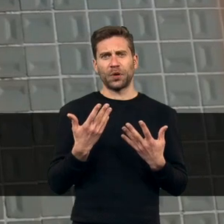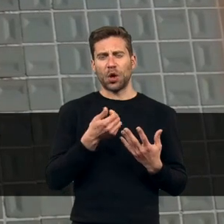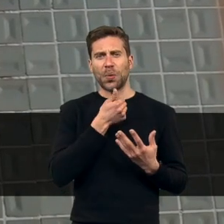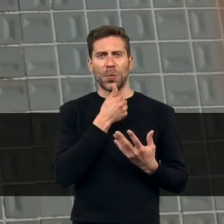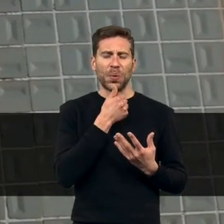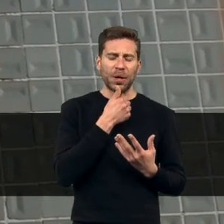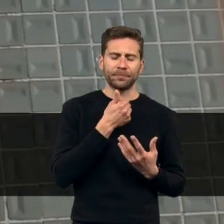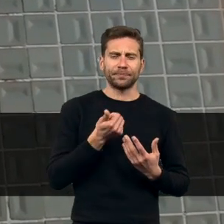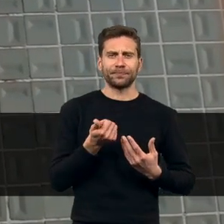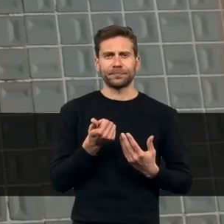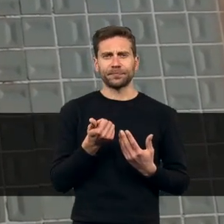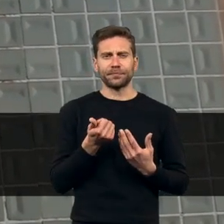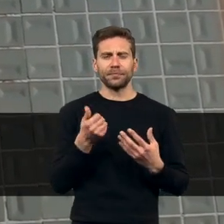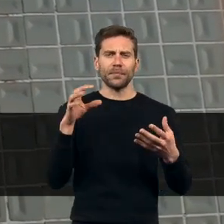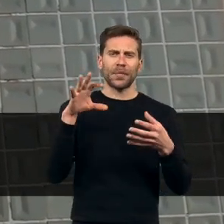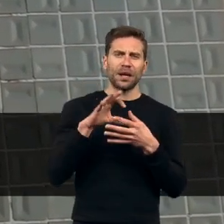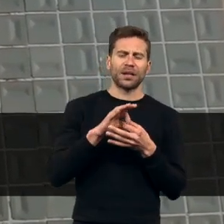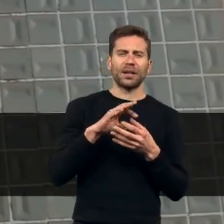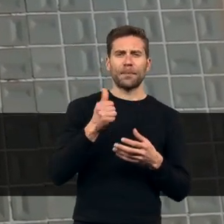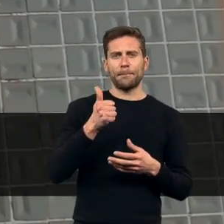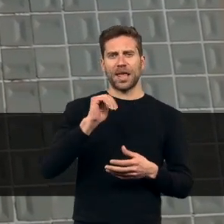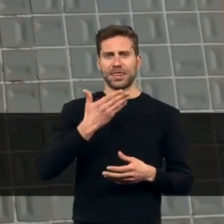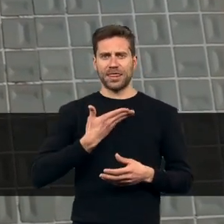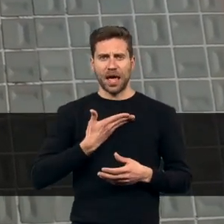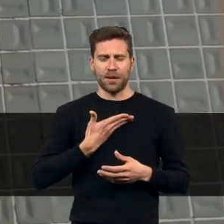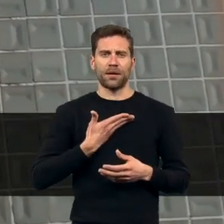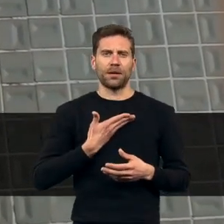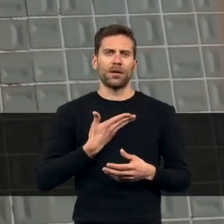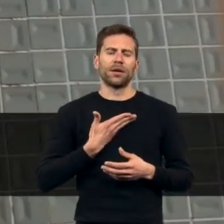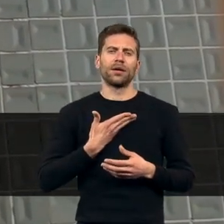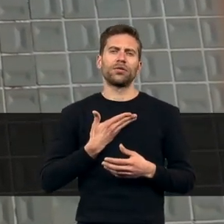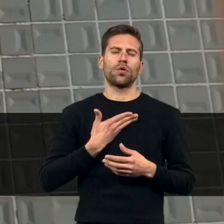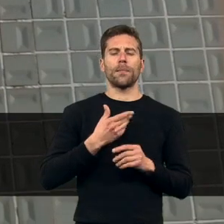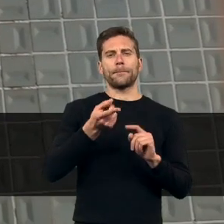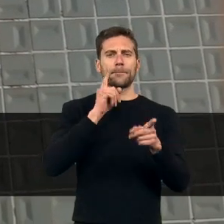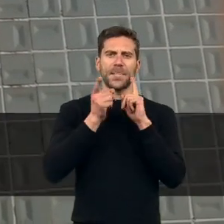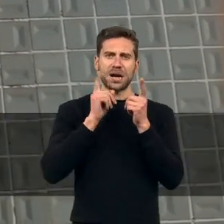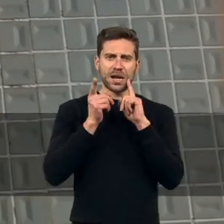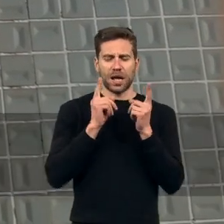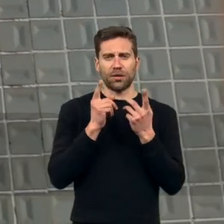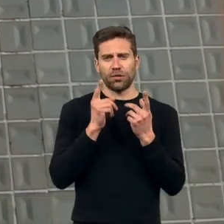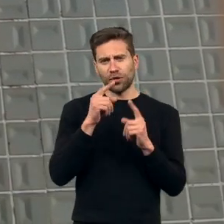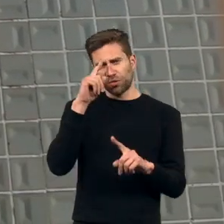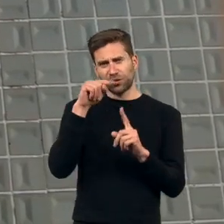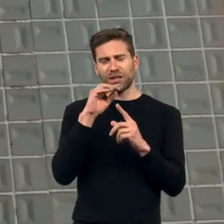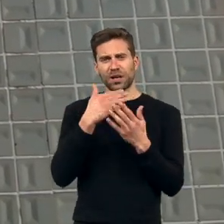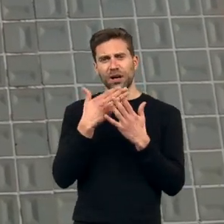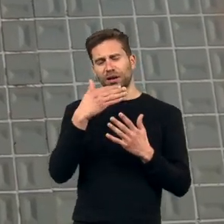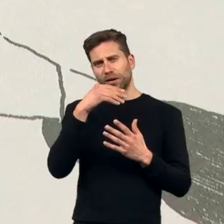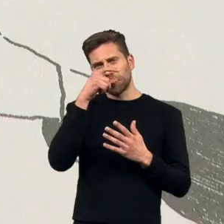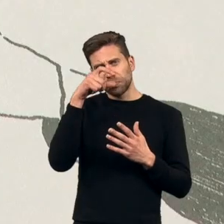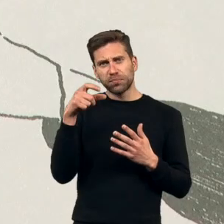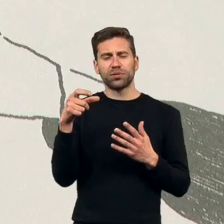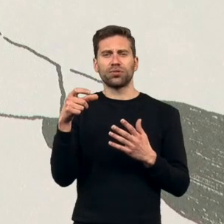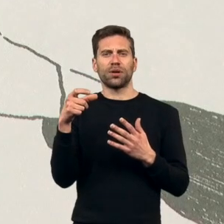coisas, para cartoons de humor, para tentar contagiar as pessoas que estavam do